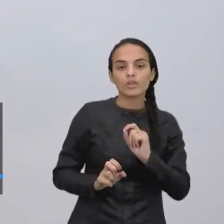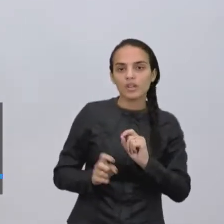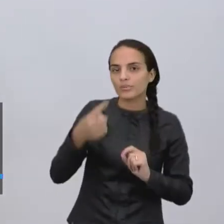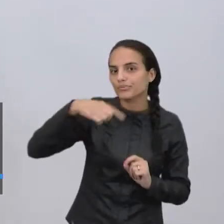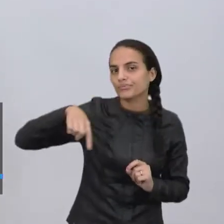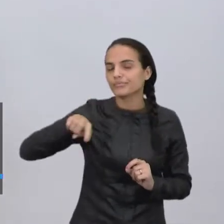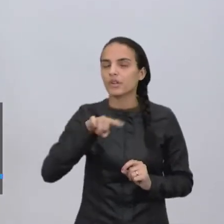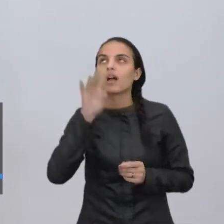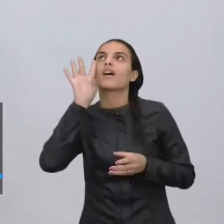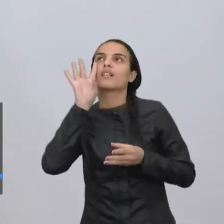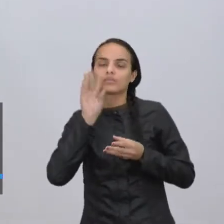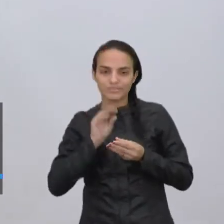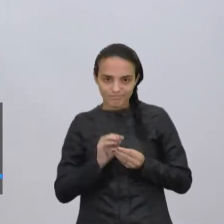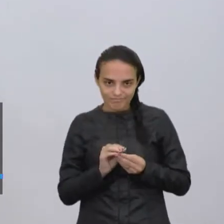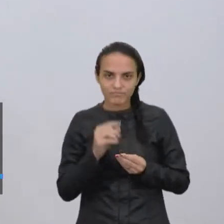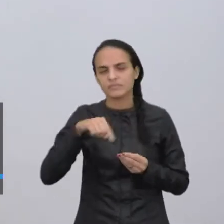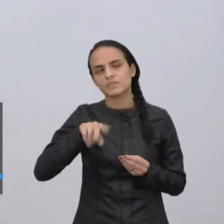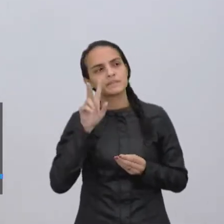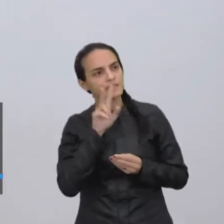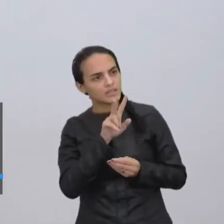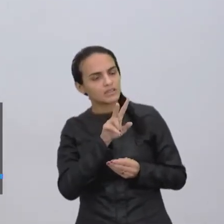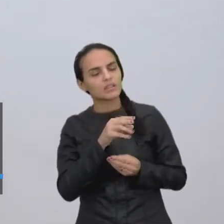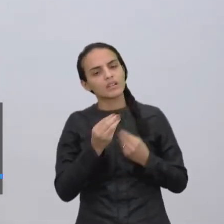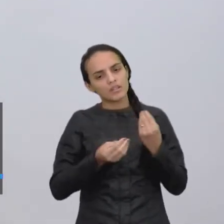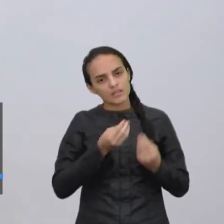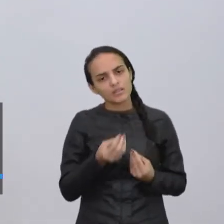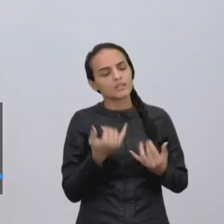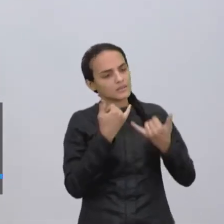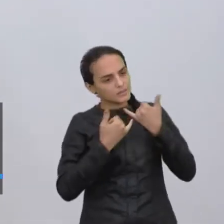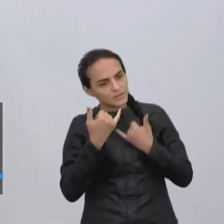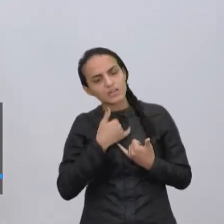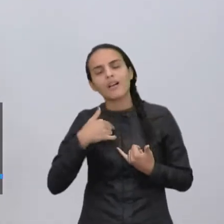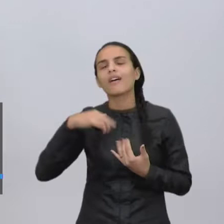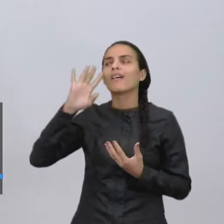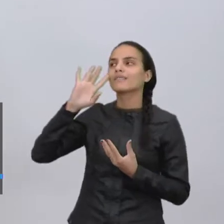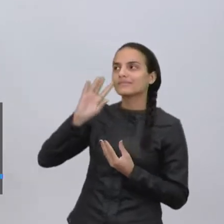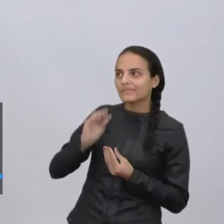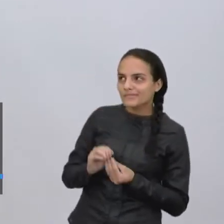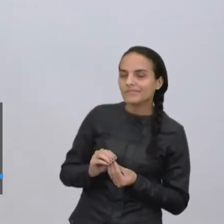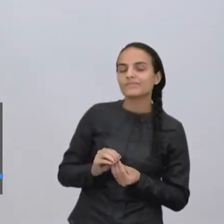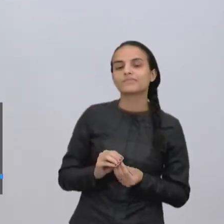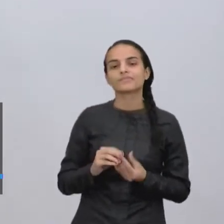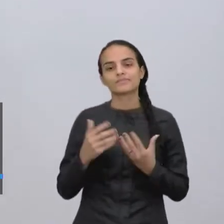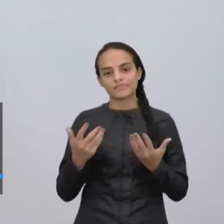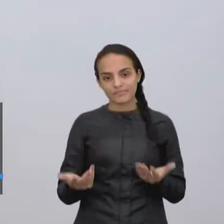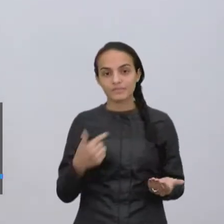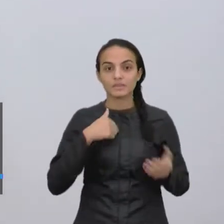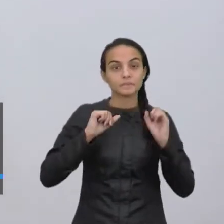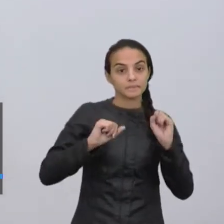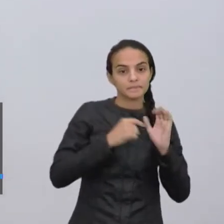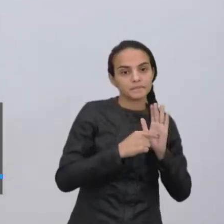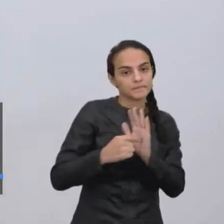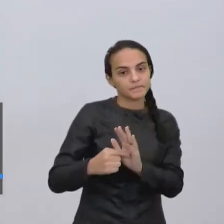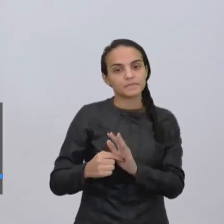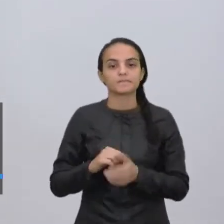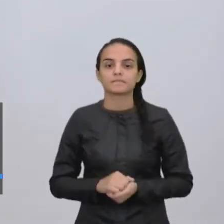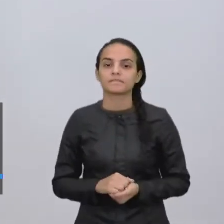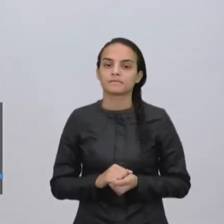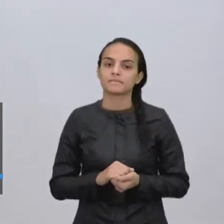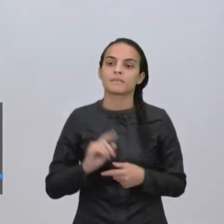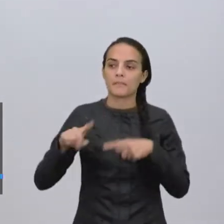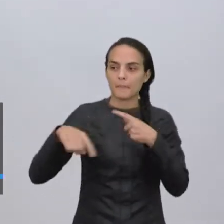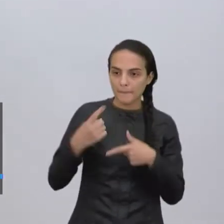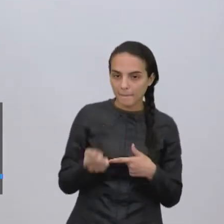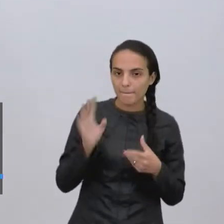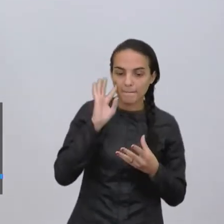alguma conclusão. A gente olha e fala, olha, com essa informação eu cheguei a essa conclusão. Então eu posso apresentar assim? Aí, além disso